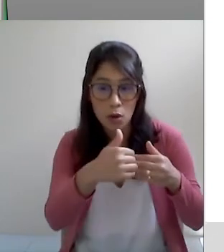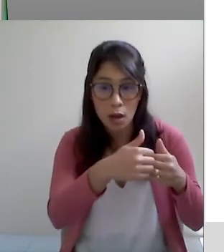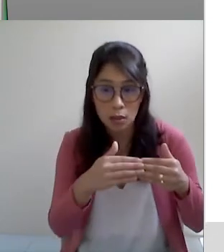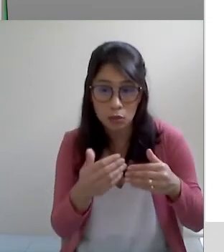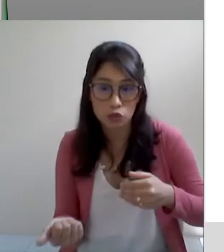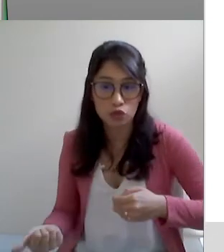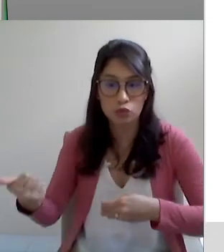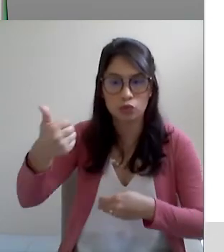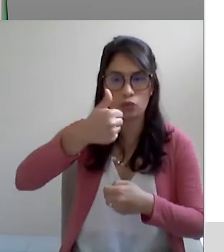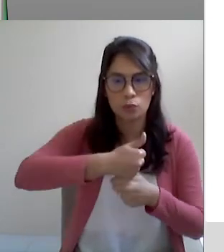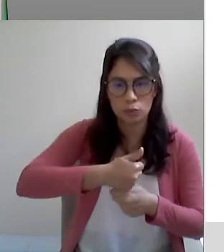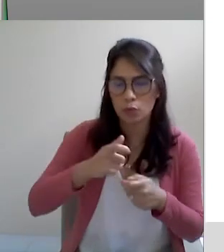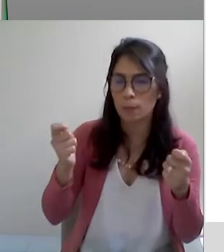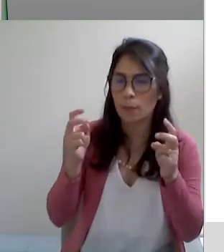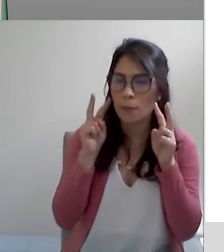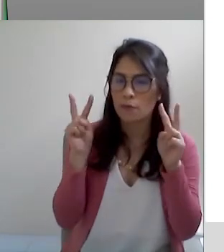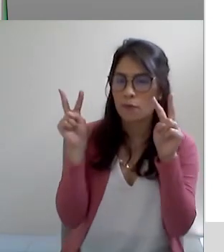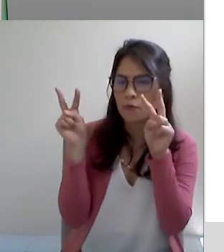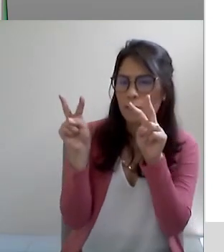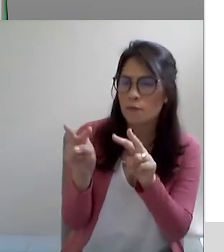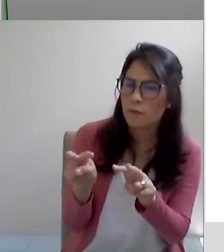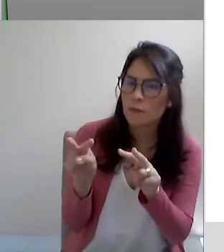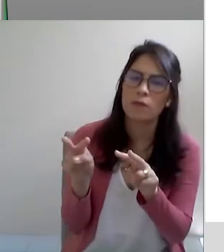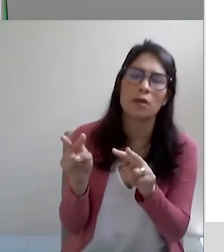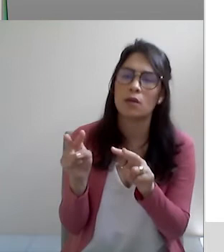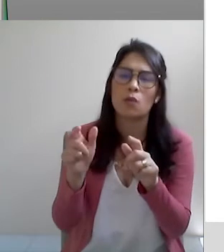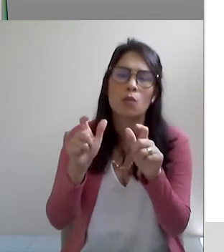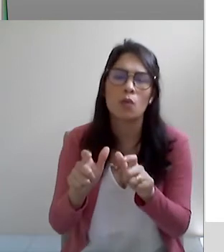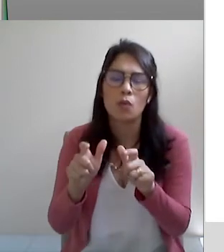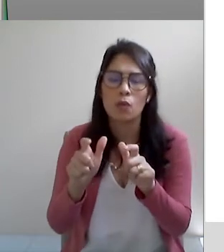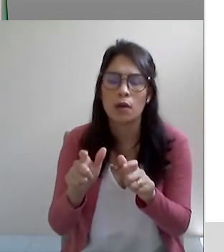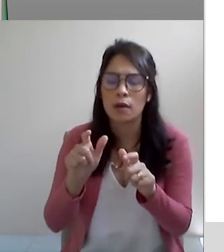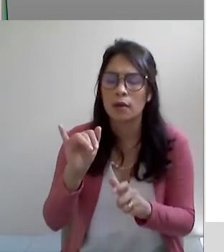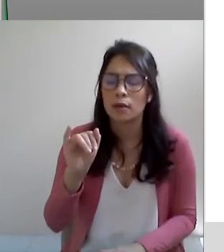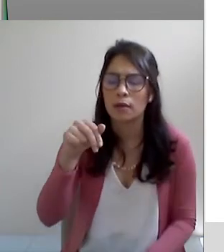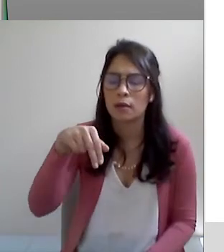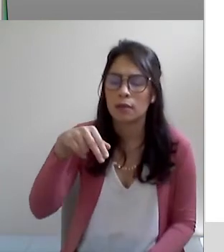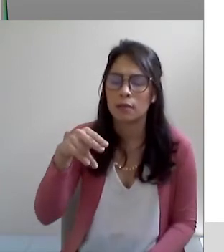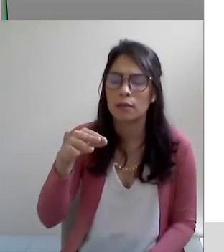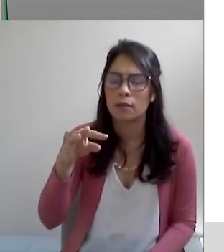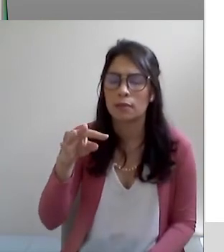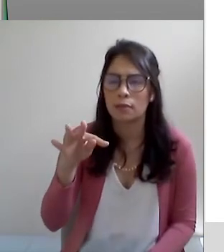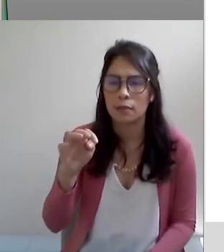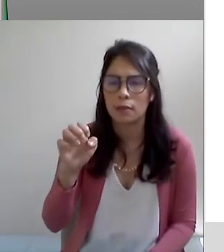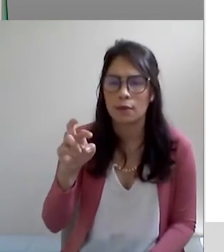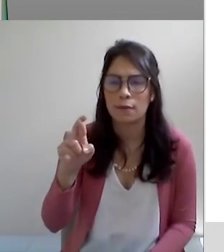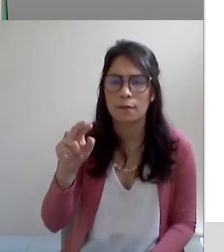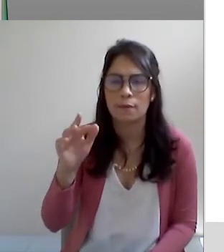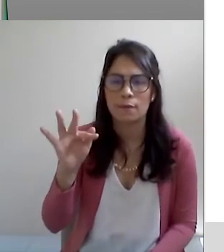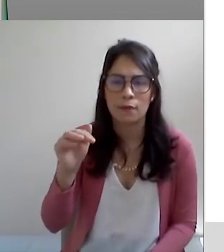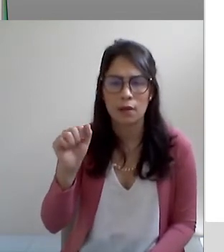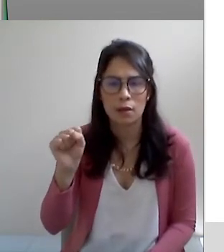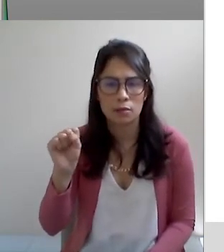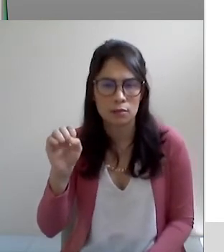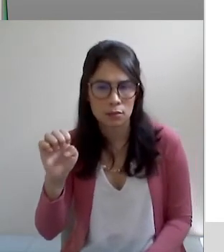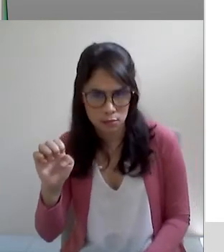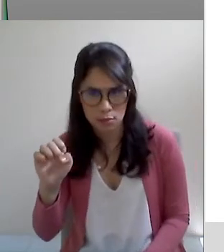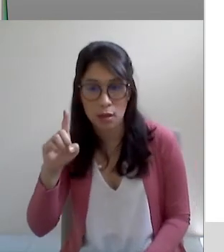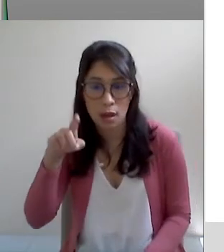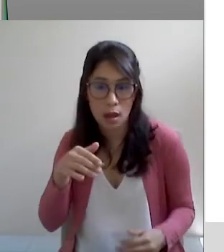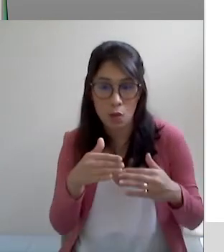molde cartilaginoso pode ser visto pela ossificação que ocorre na região de interface entre o